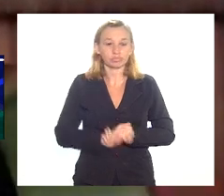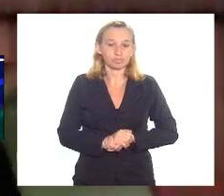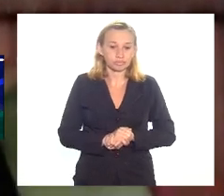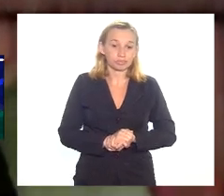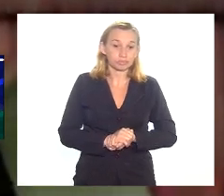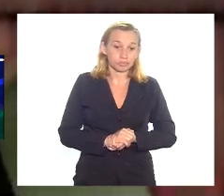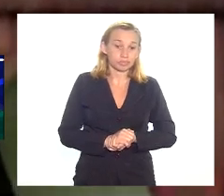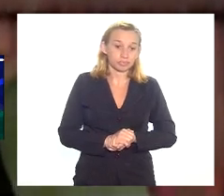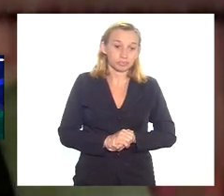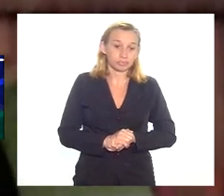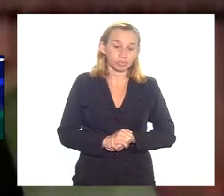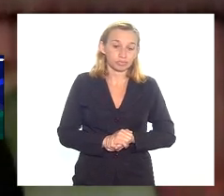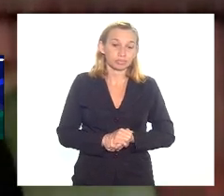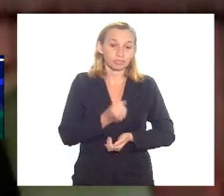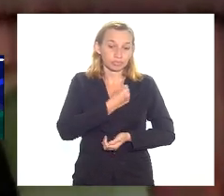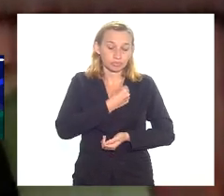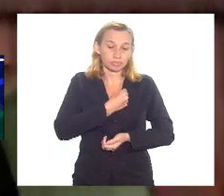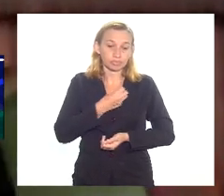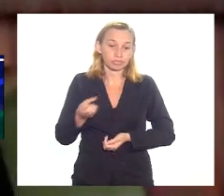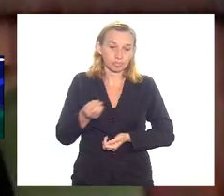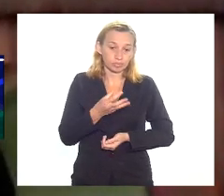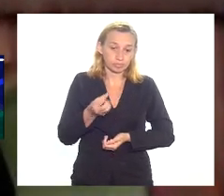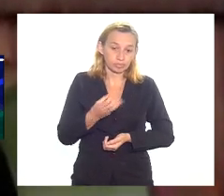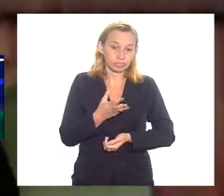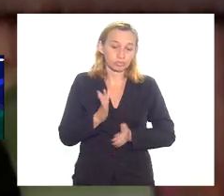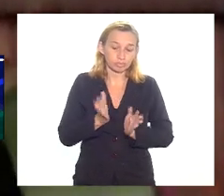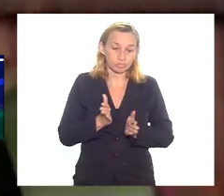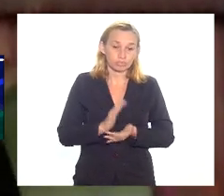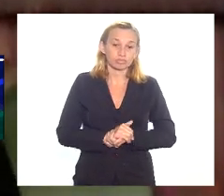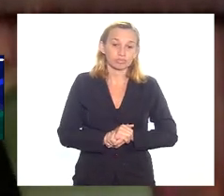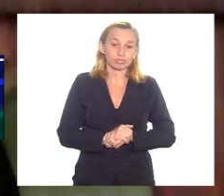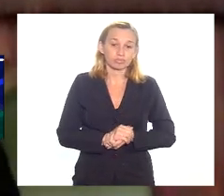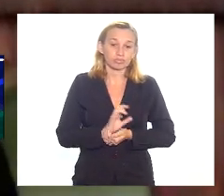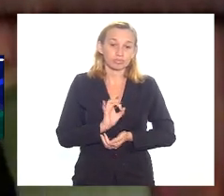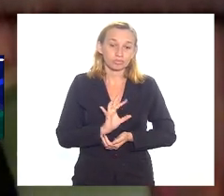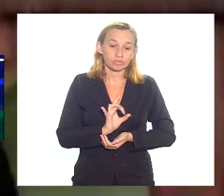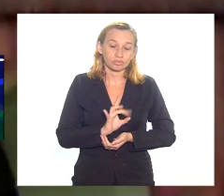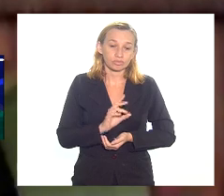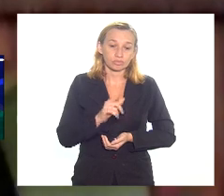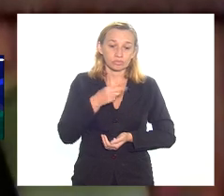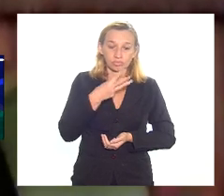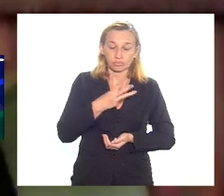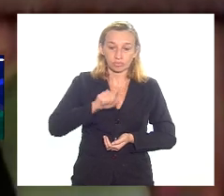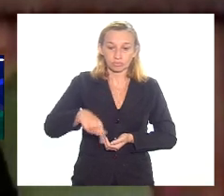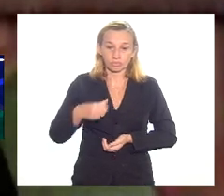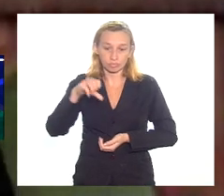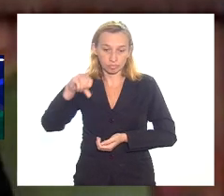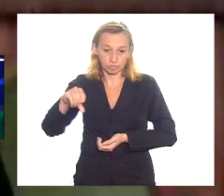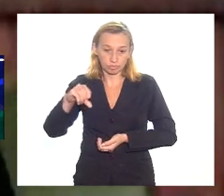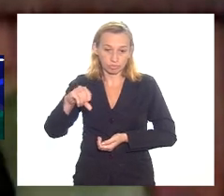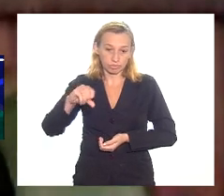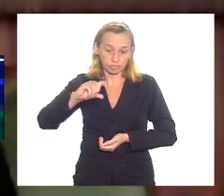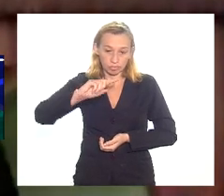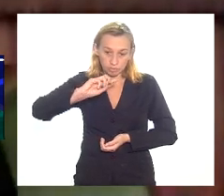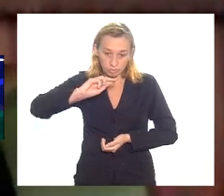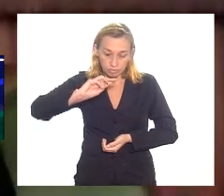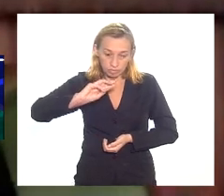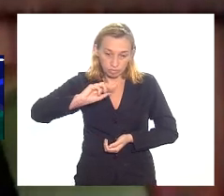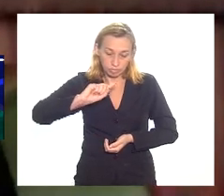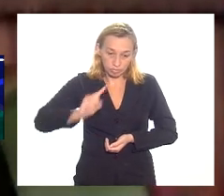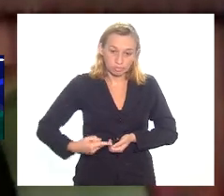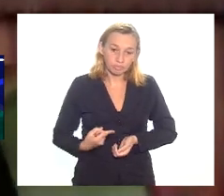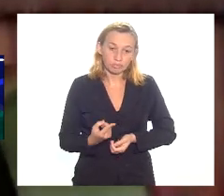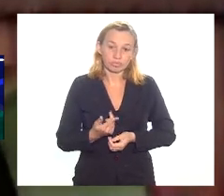né? São dados mais recentes da PNAD. Somente 3,9 milhões de